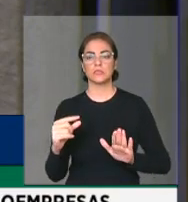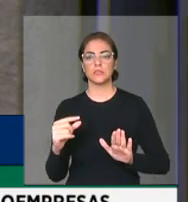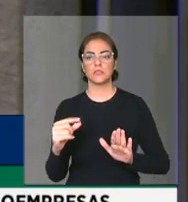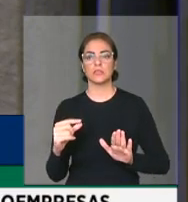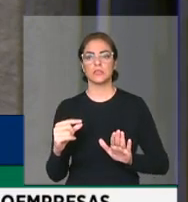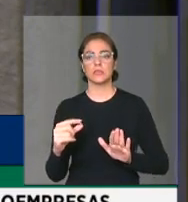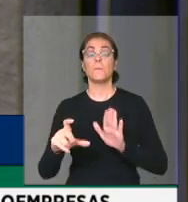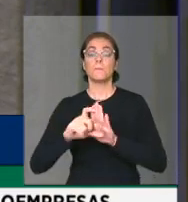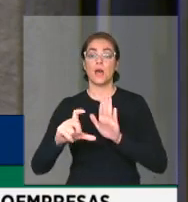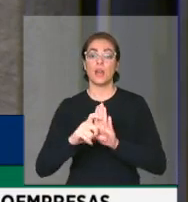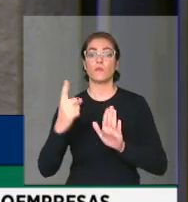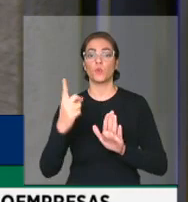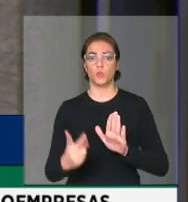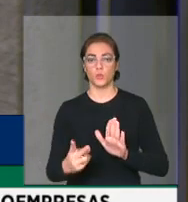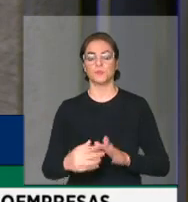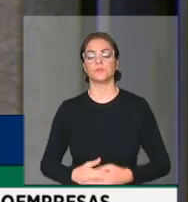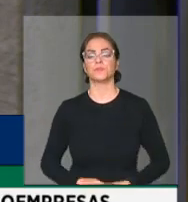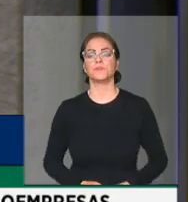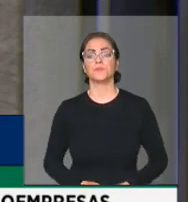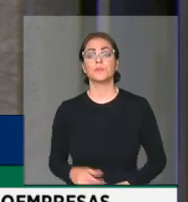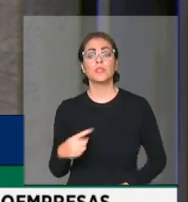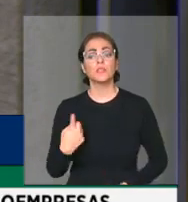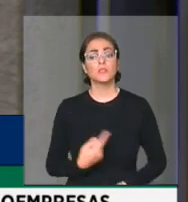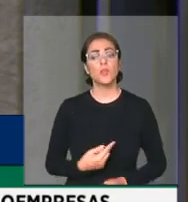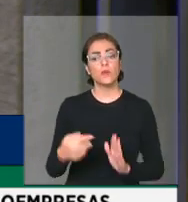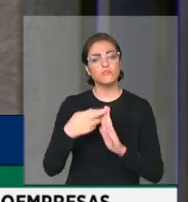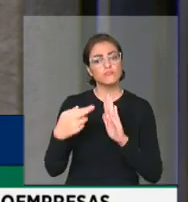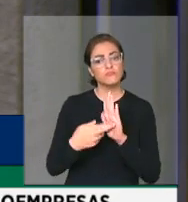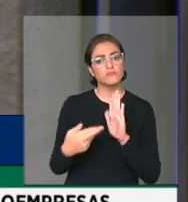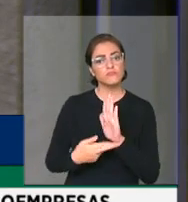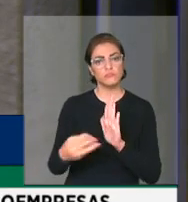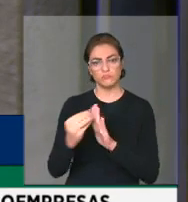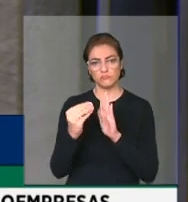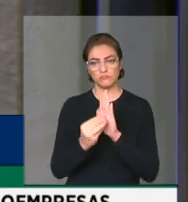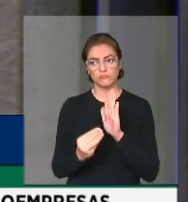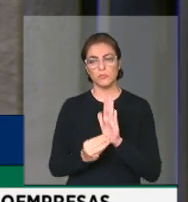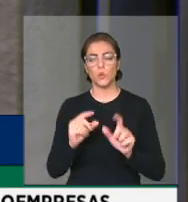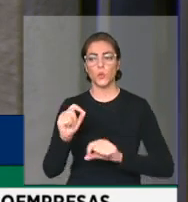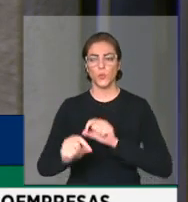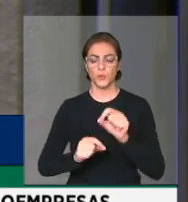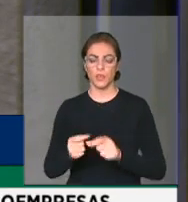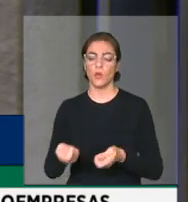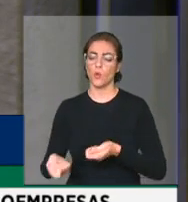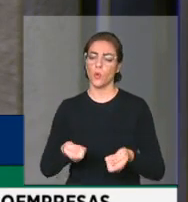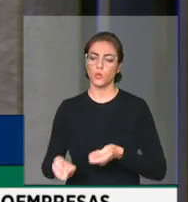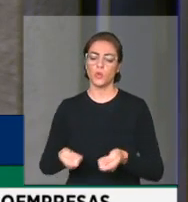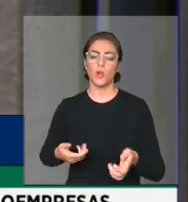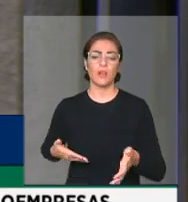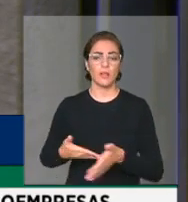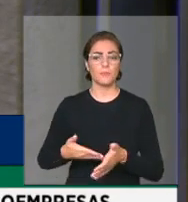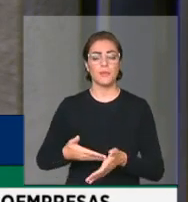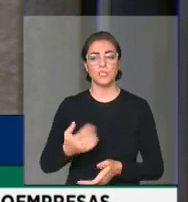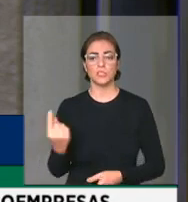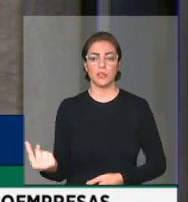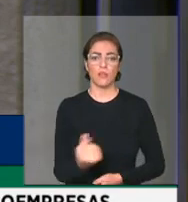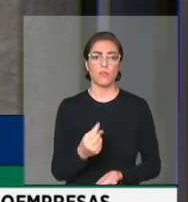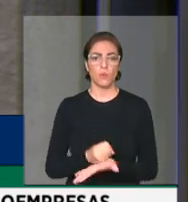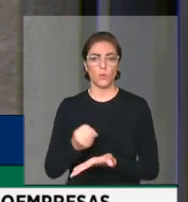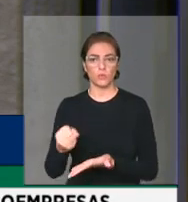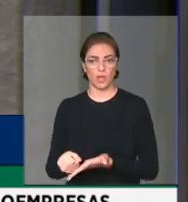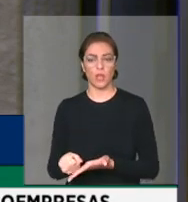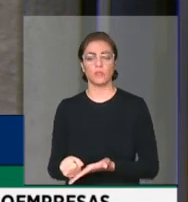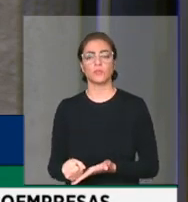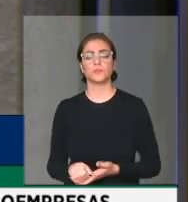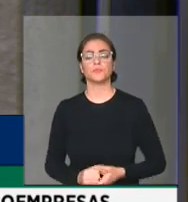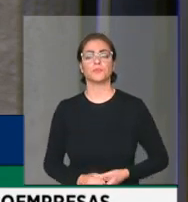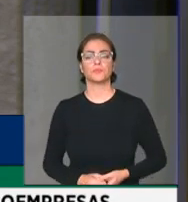Artigo 3º, parágrafo 1 e 2. Estabelecemos a regra de que, para efeito de controle dos limites individuais de contratação,